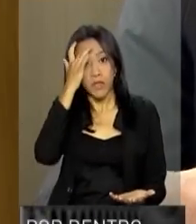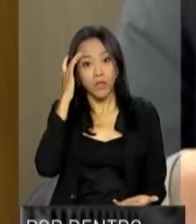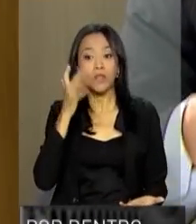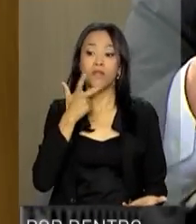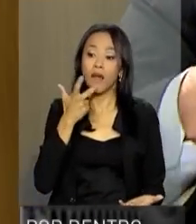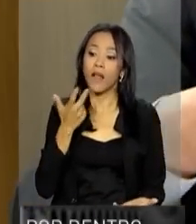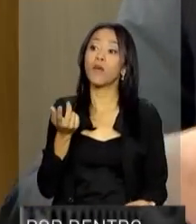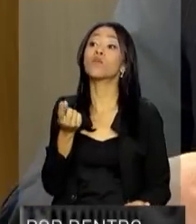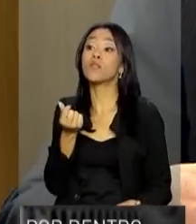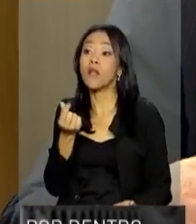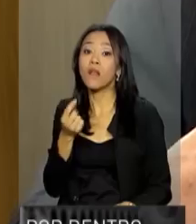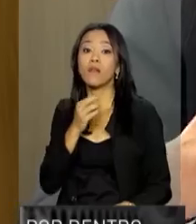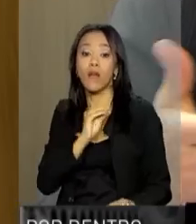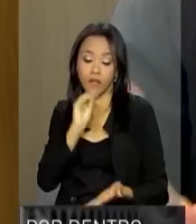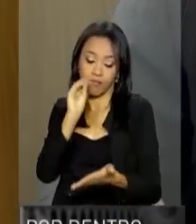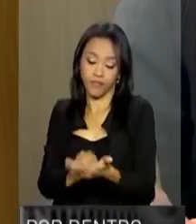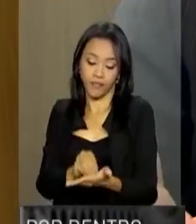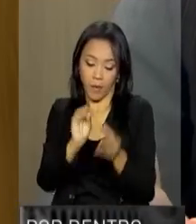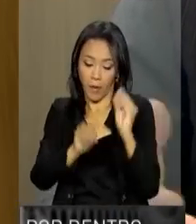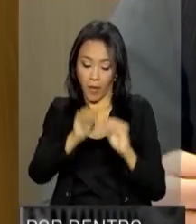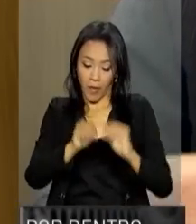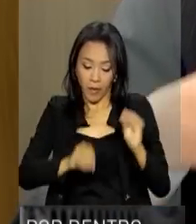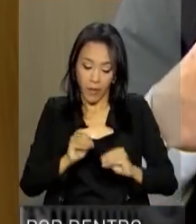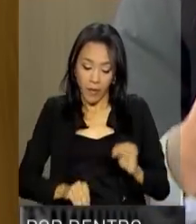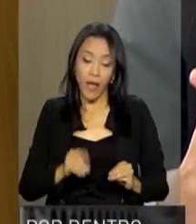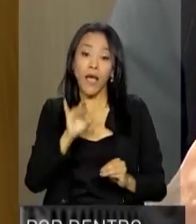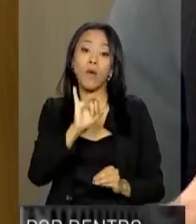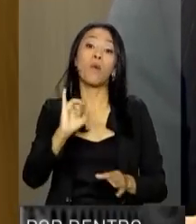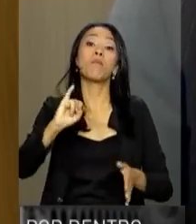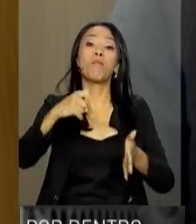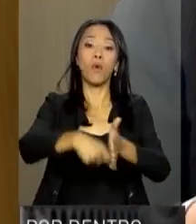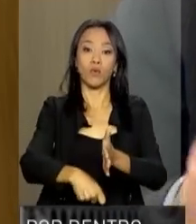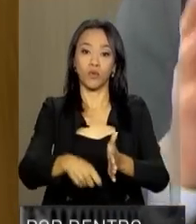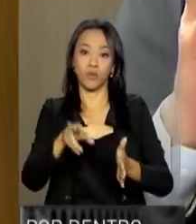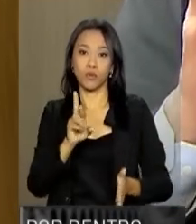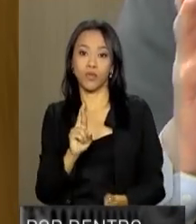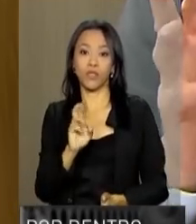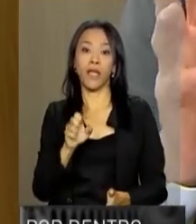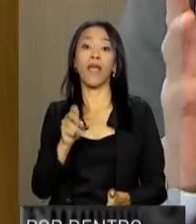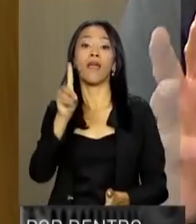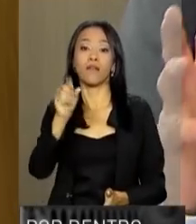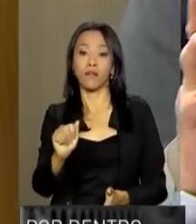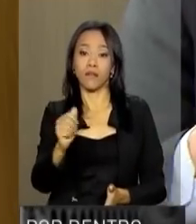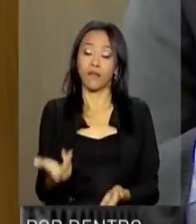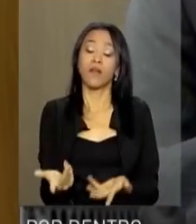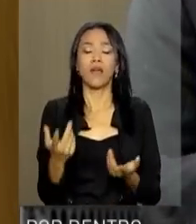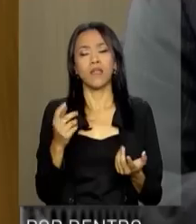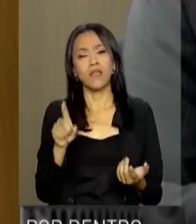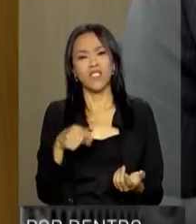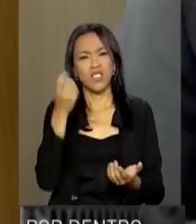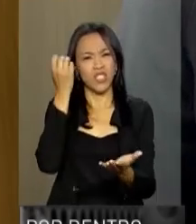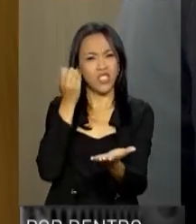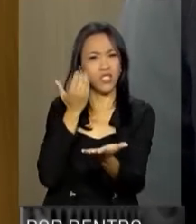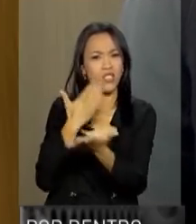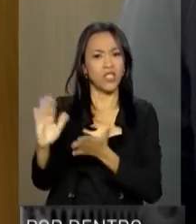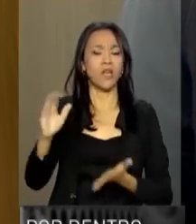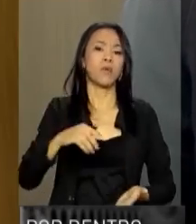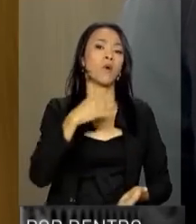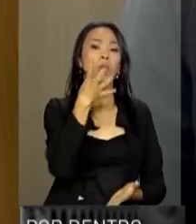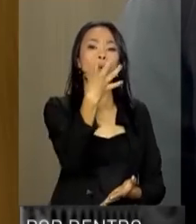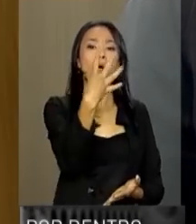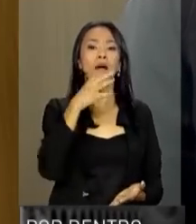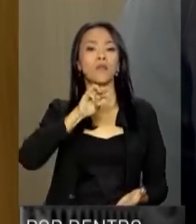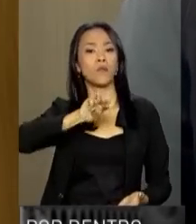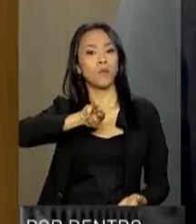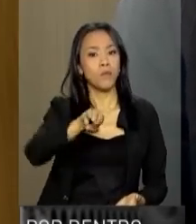diz ainda que tem preenche um cadastro como imposto de renda depois é que vai significar e conseguimos com isso tirar 4 milhões e 400 mil pessoas